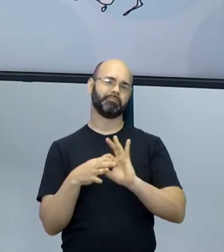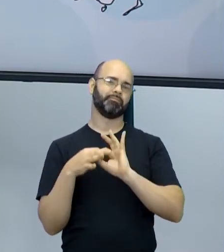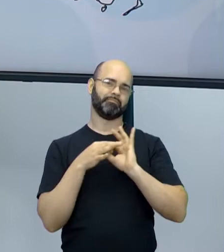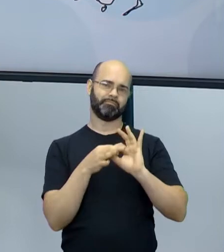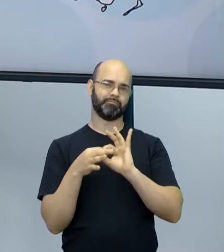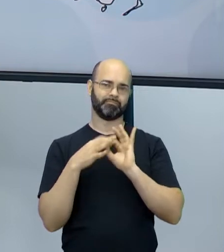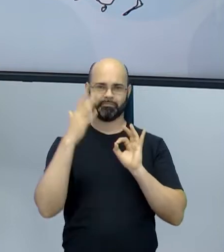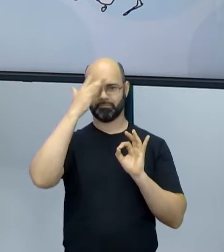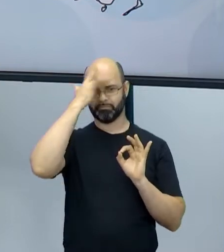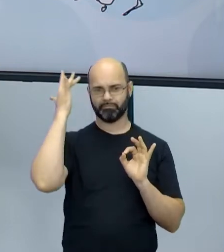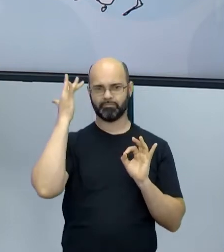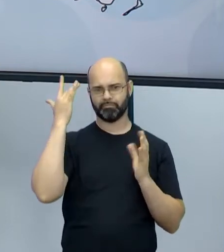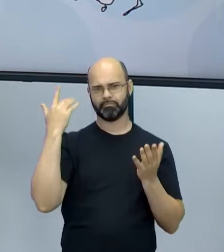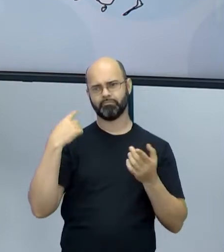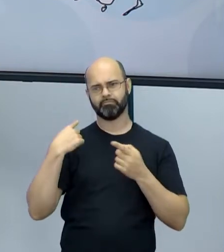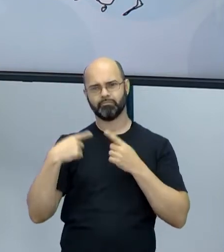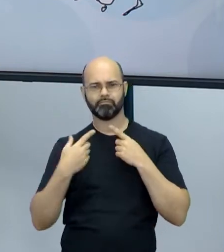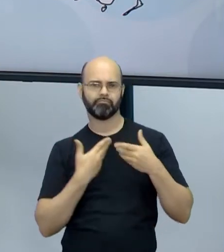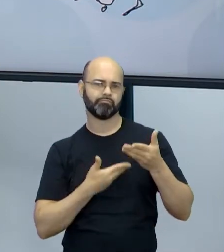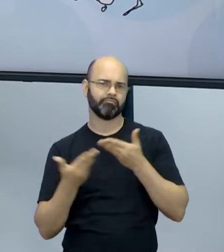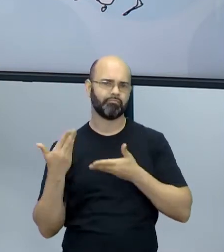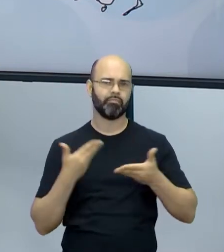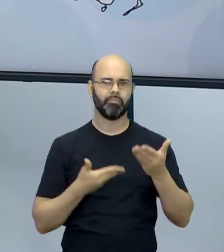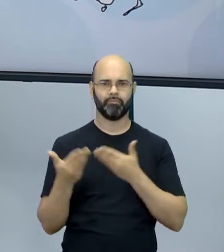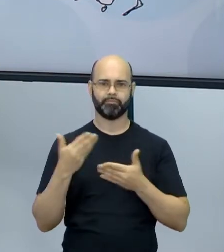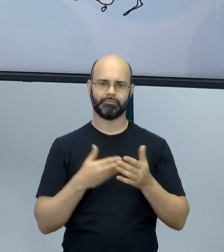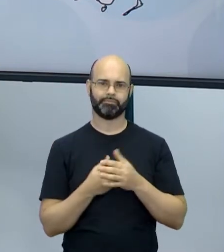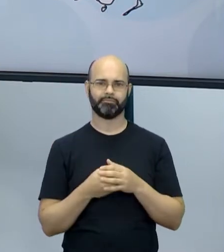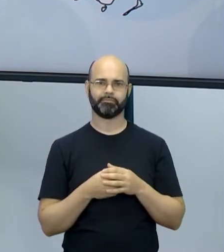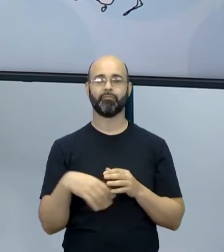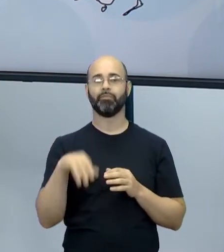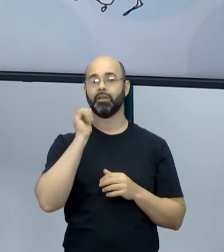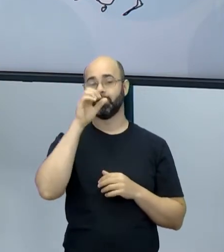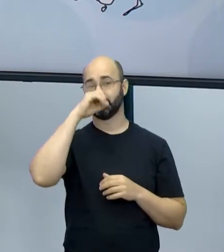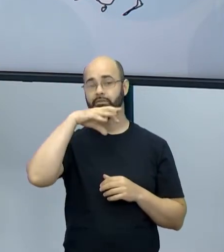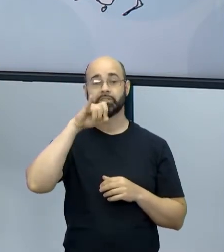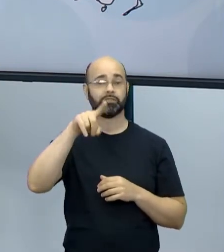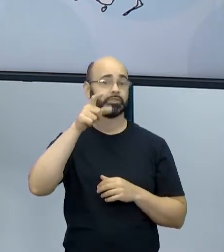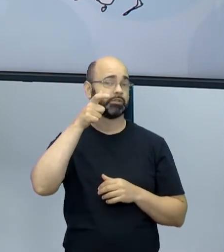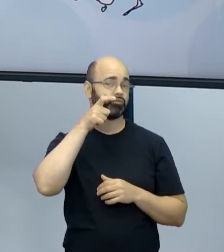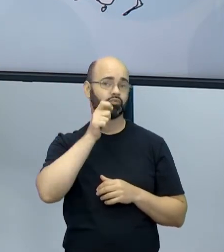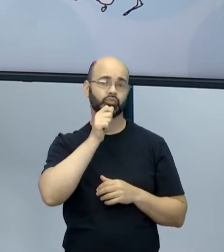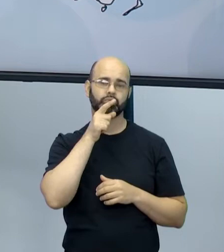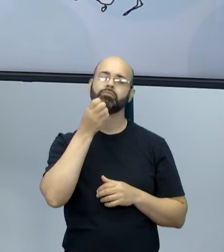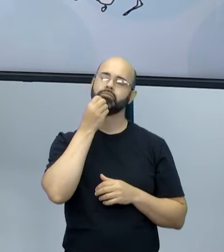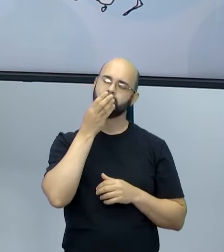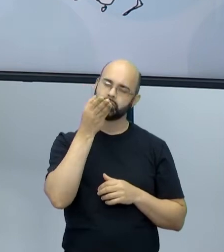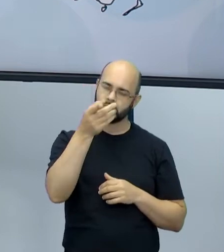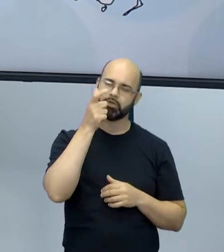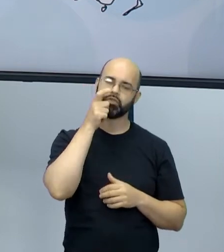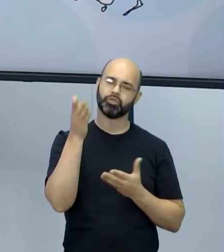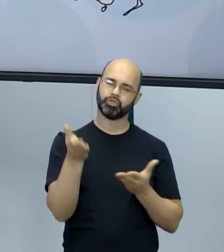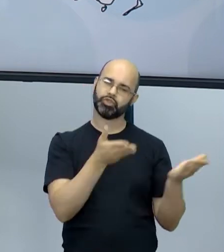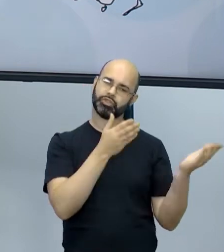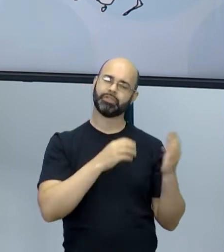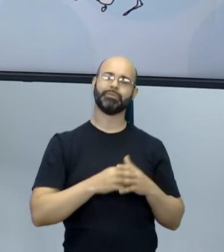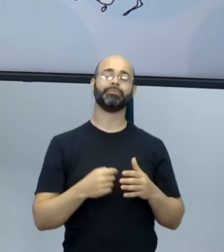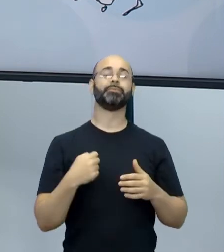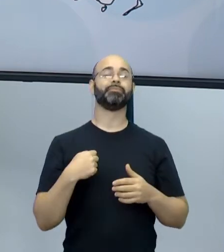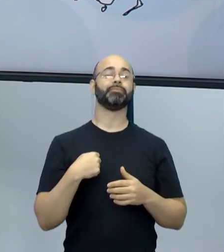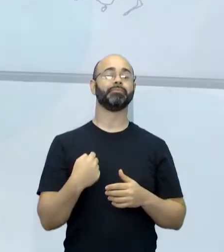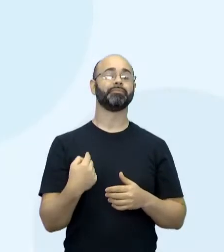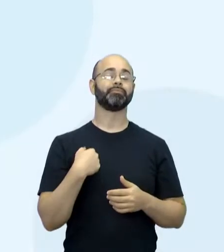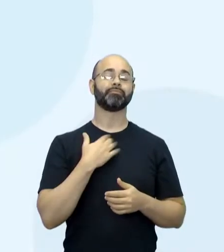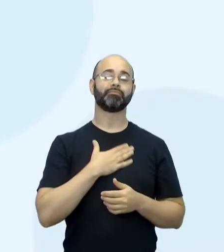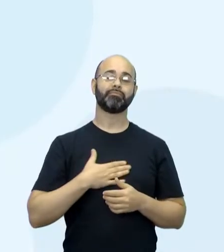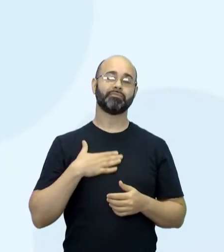E discuti-los, debatê-los. Relatos Selvagens está aí. Se você não assistiu, assista. É um dos filmes que, assim, é um dos filmes meus favoritos para a vida.